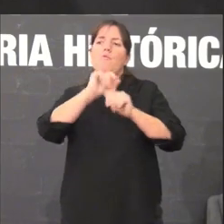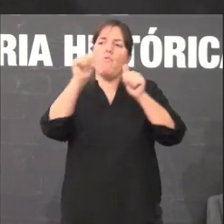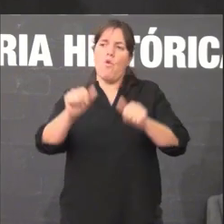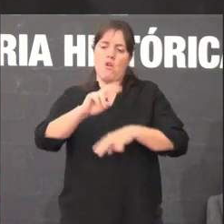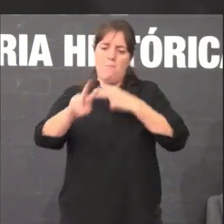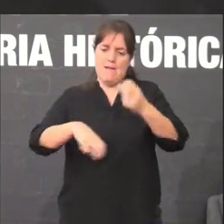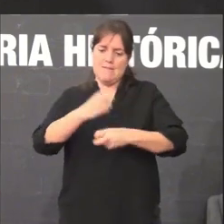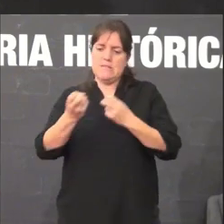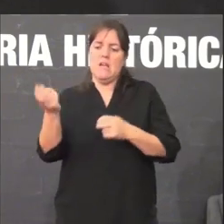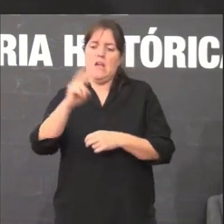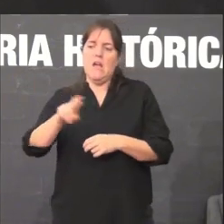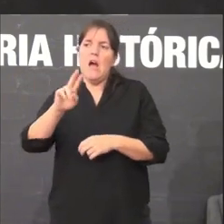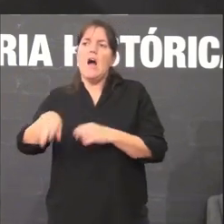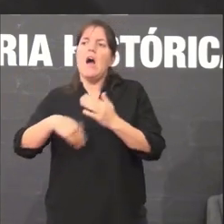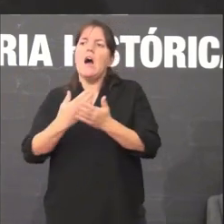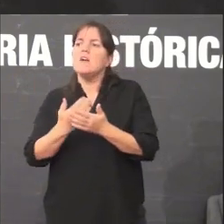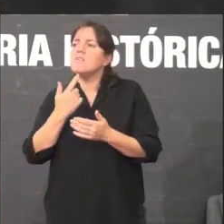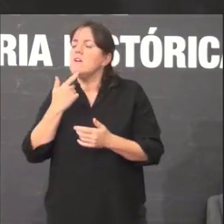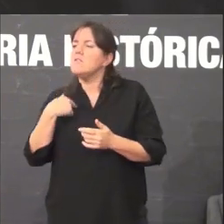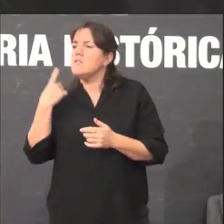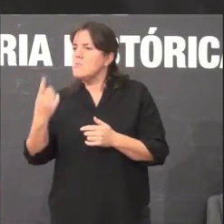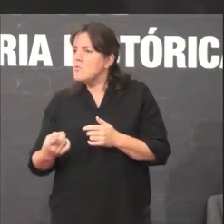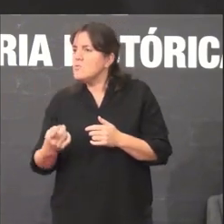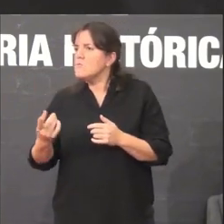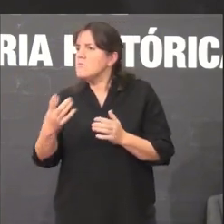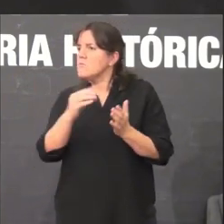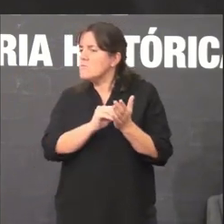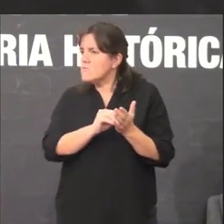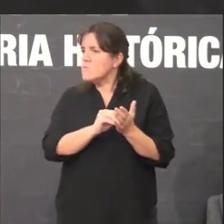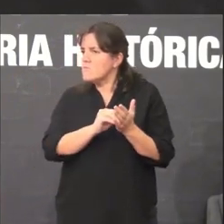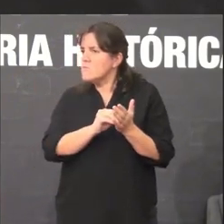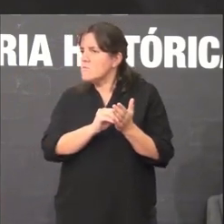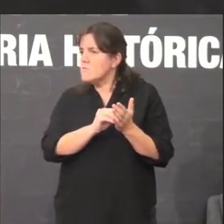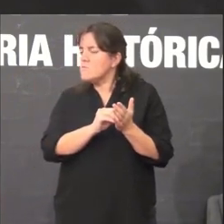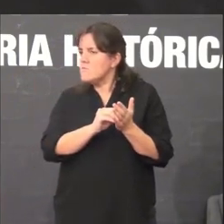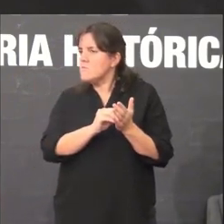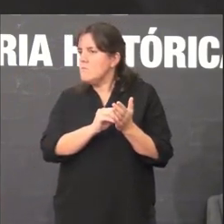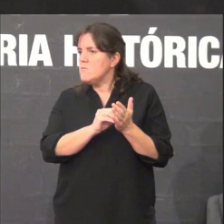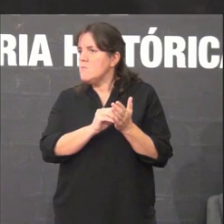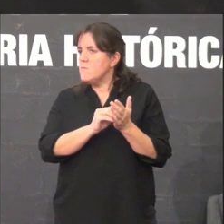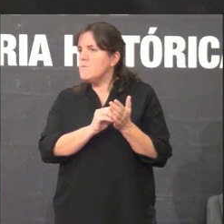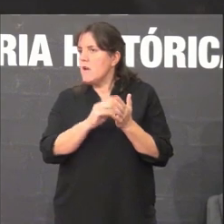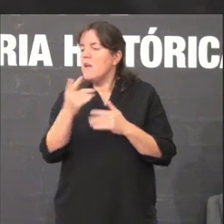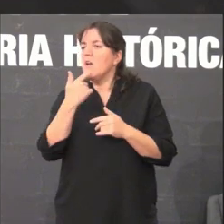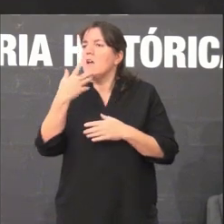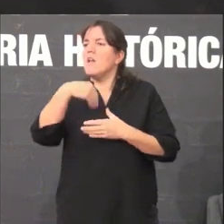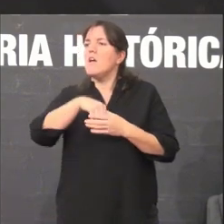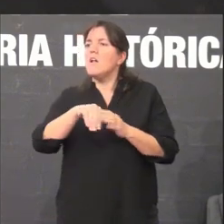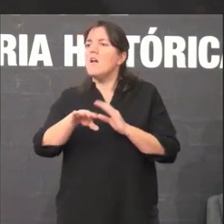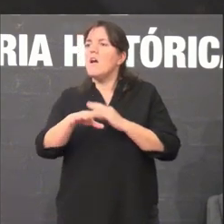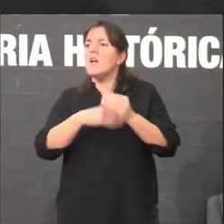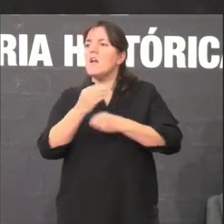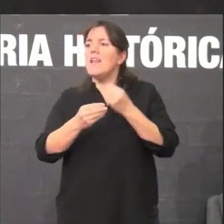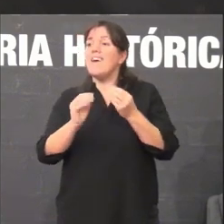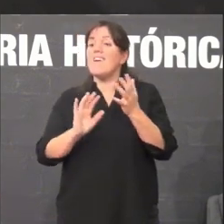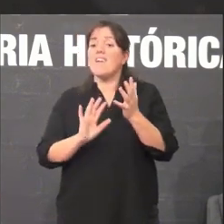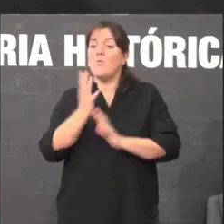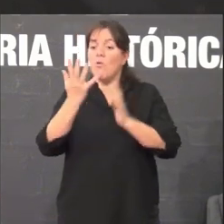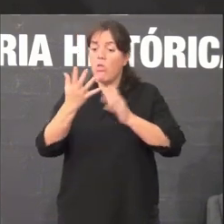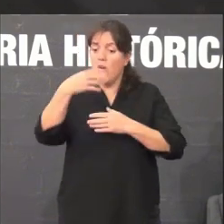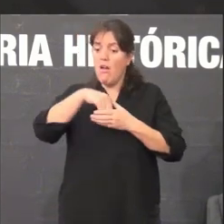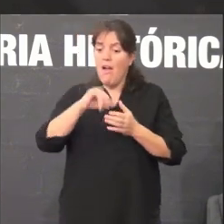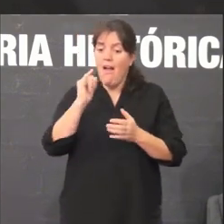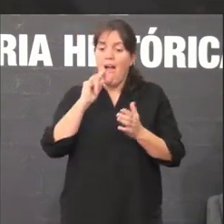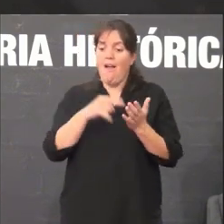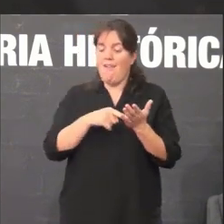exatamente também para retirar o peso que este movimento e que a Revolução tinha, para retirar, lá